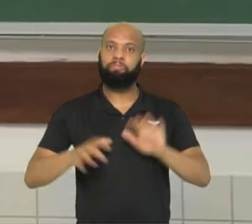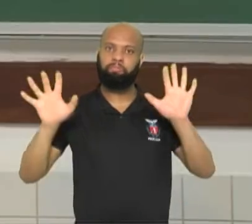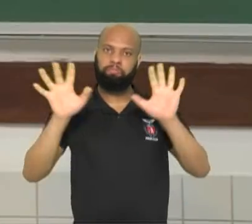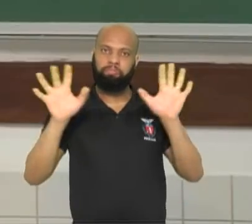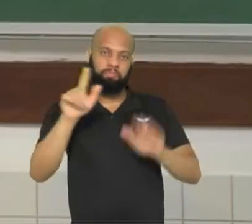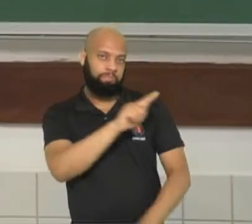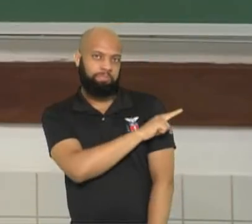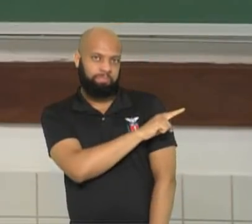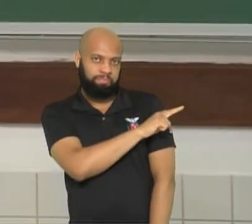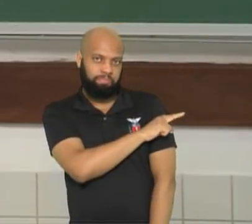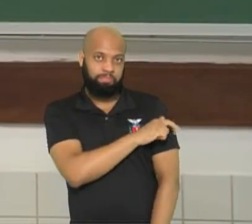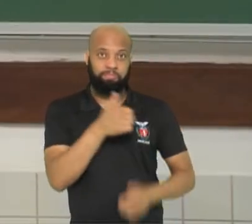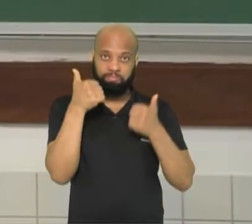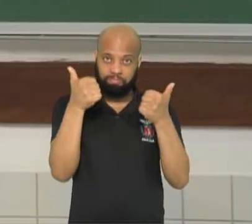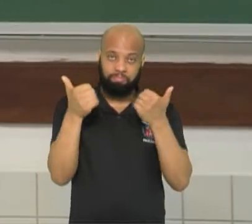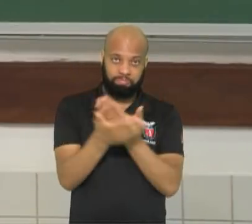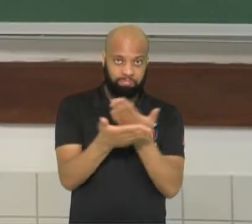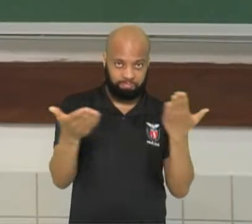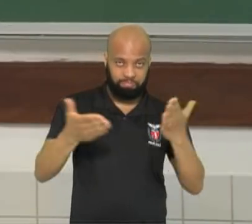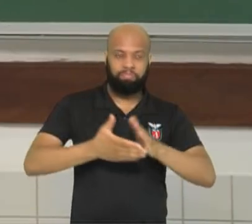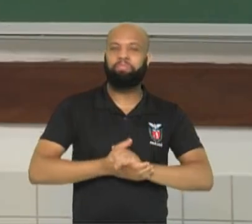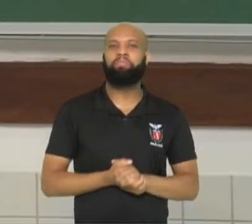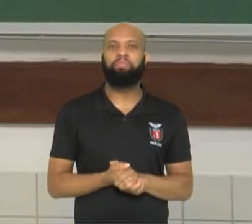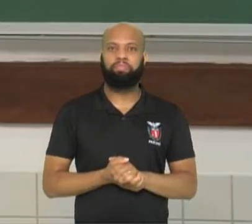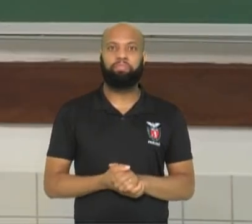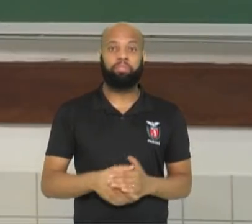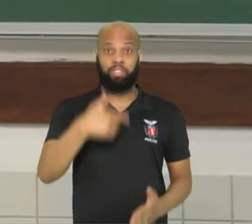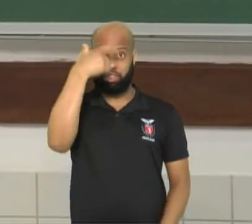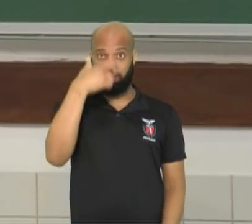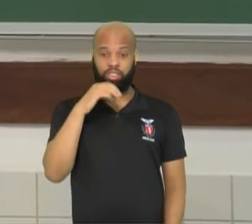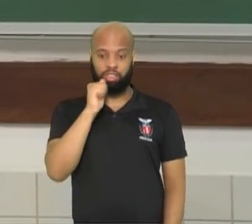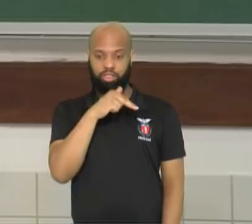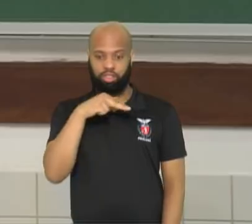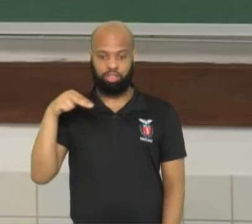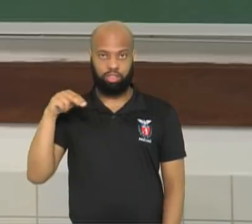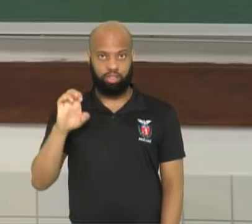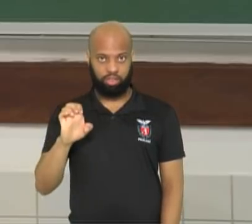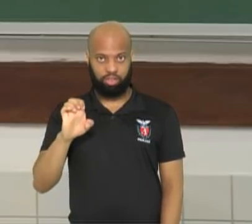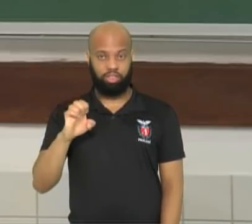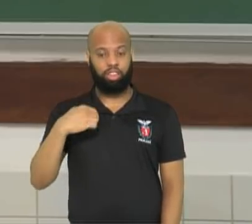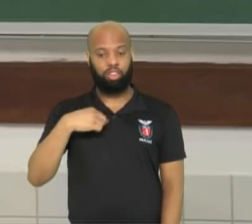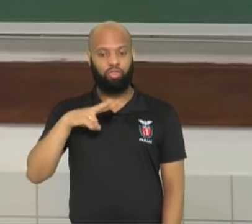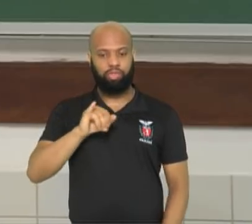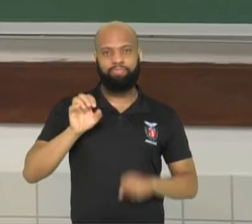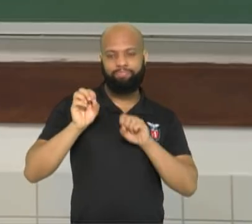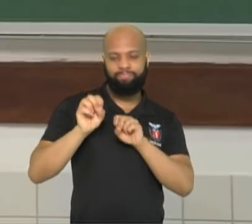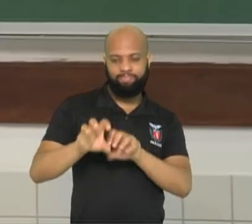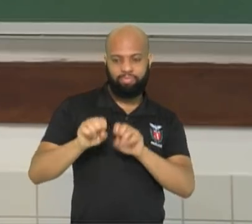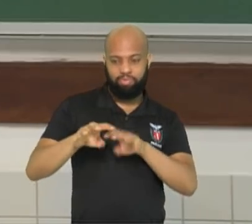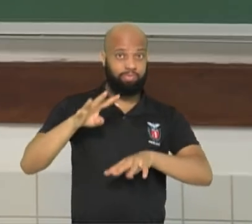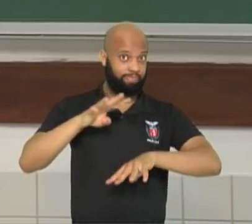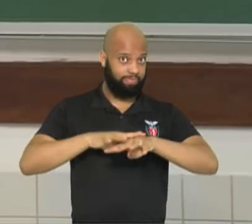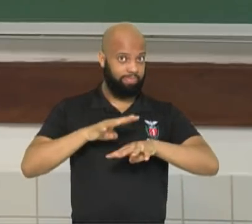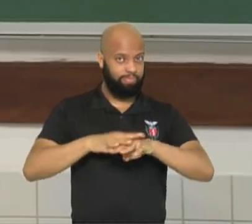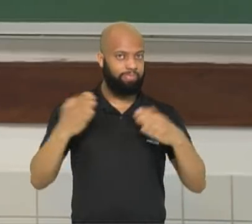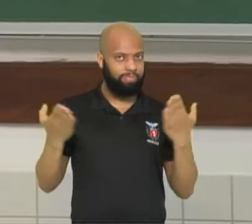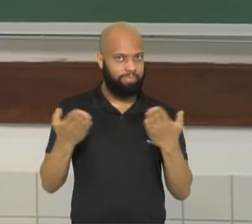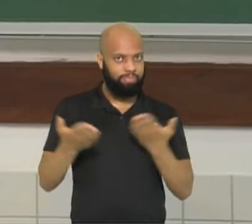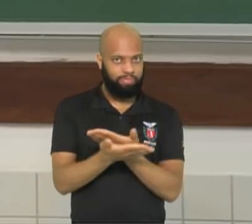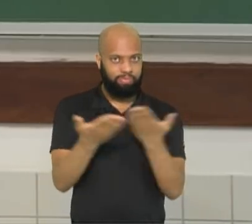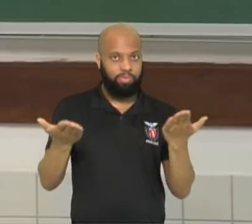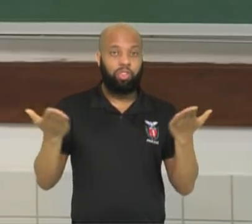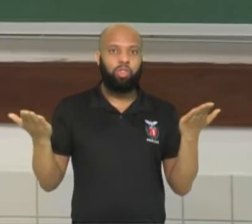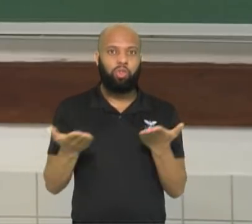Olá, sétimo ano, tudo bem com vocês? Eu me chamo professora Anne e vou trabalhar matemática com vocês.